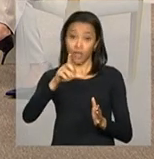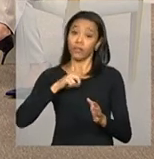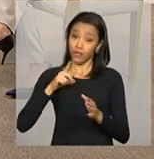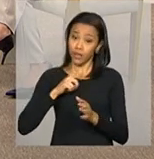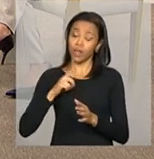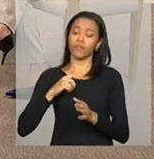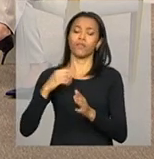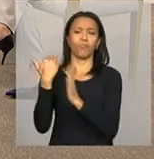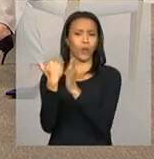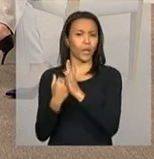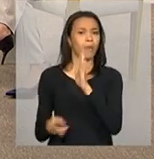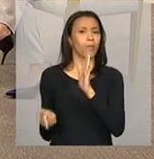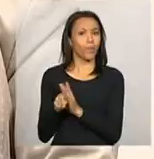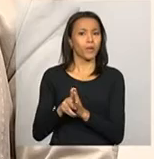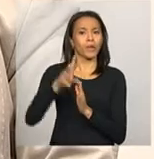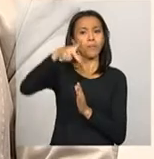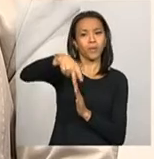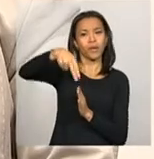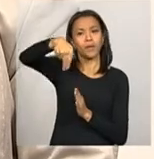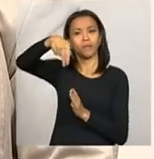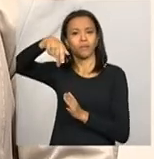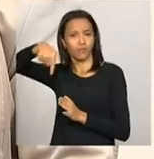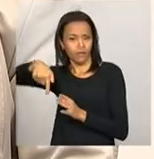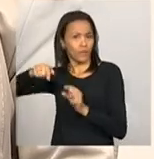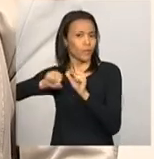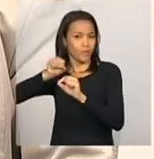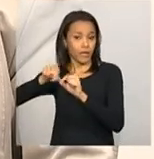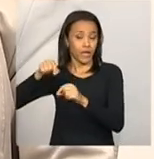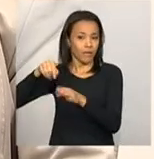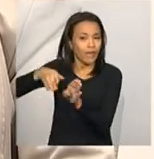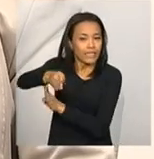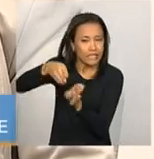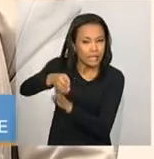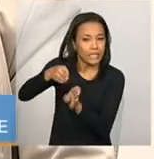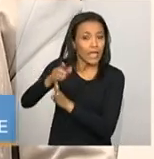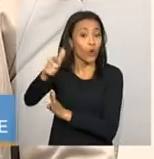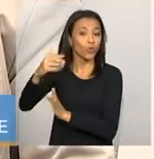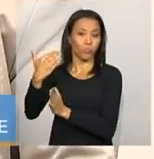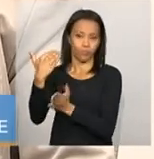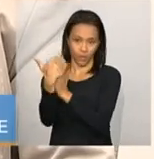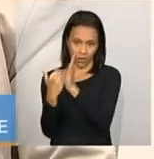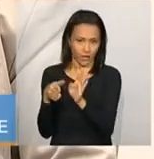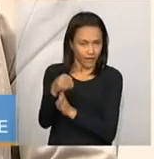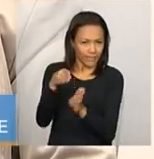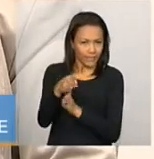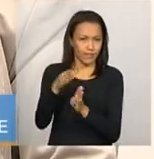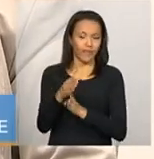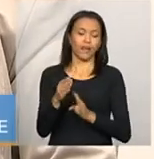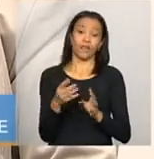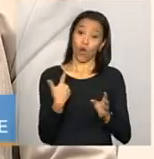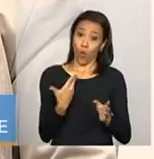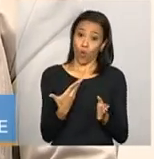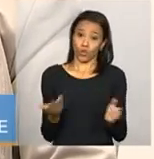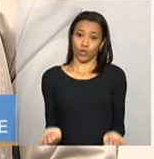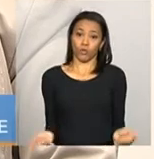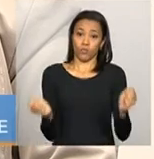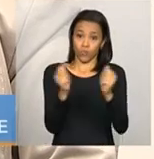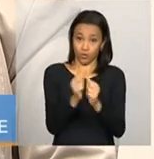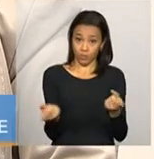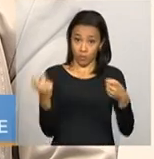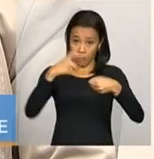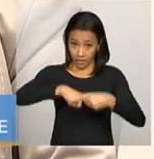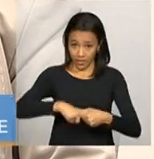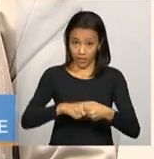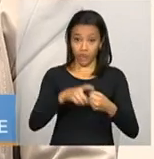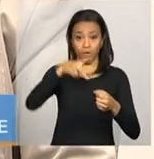de qualificação, né? O PNQ, Programa Nacional de Qualificação. Atualmente, a gente está agindo em conjunto com o Pronatec, né, Nilva, como sendo um